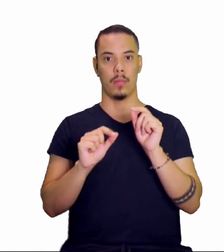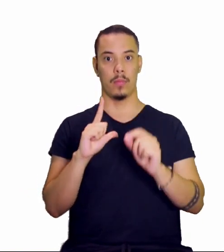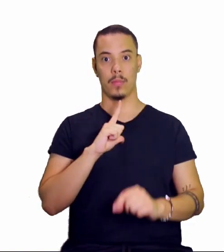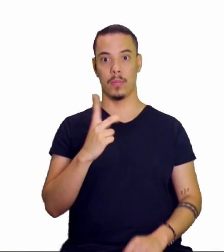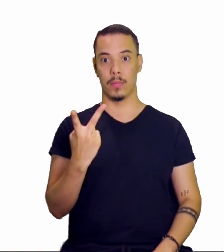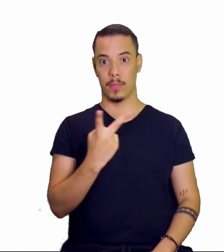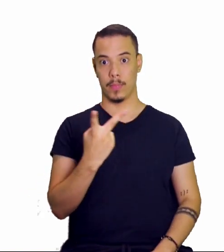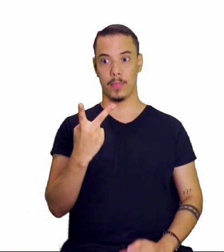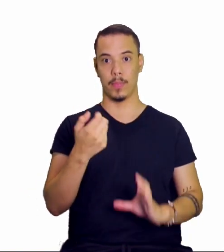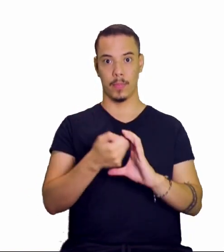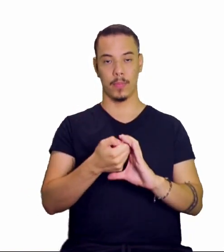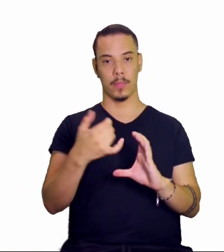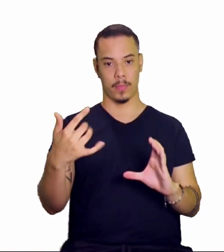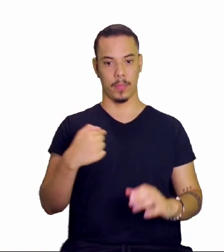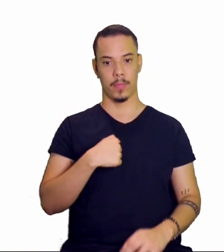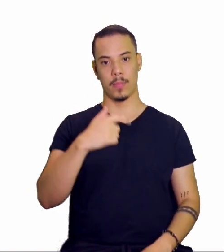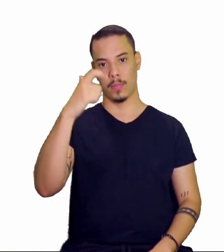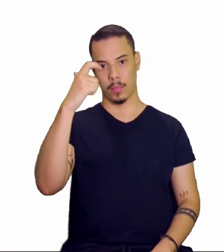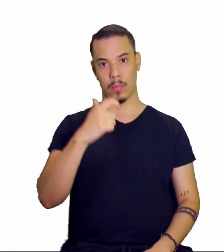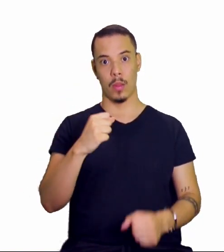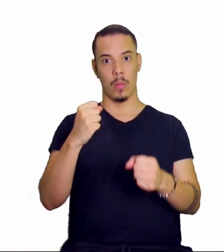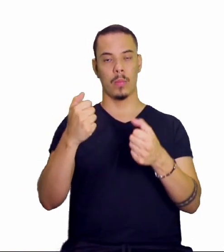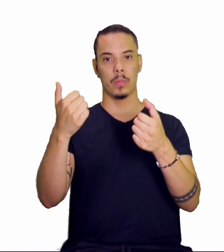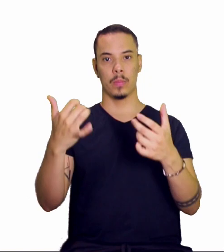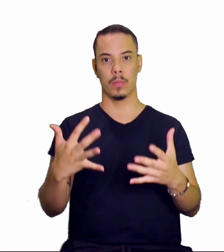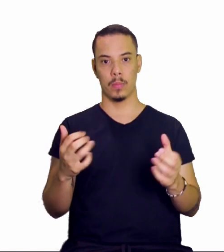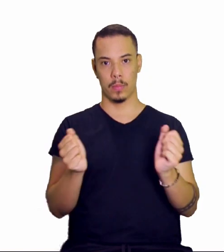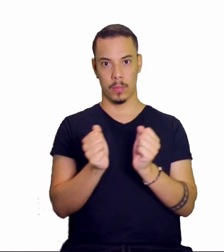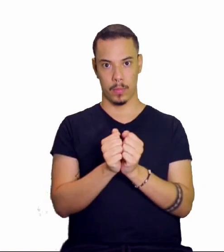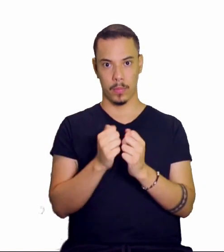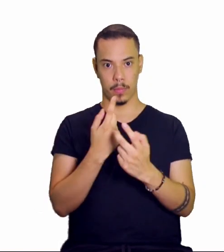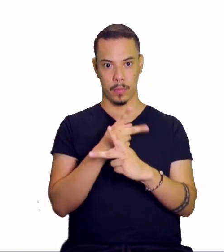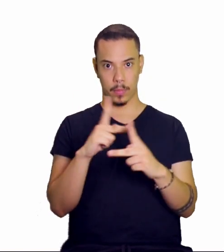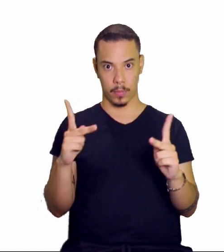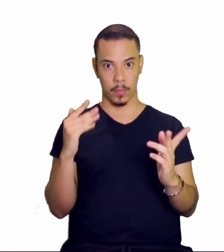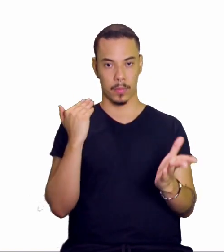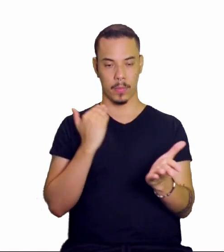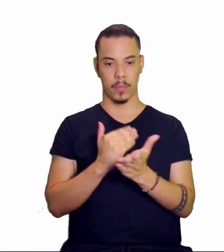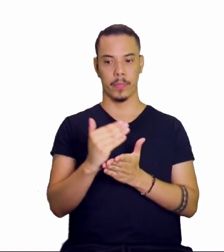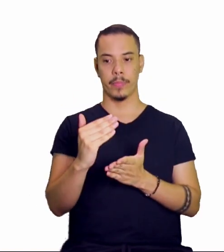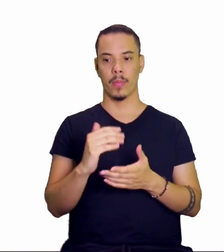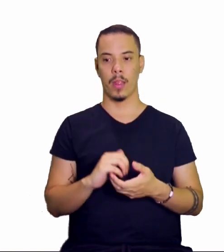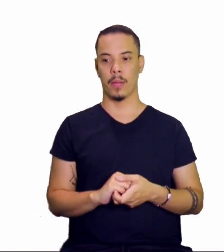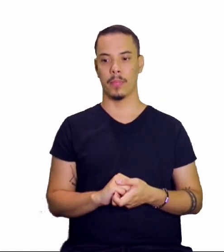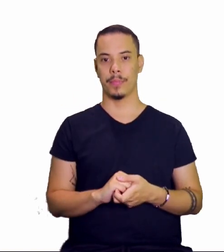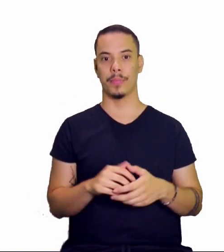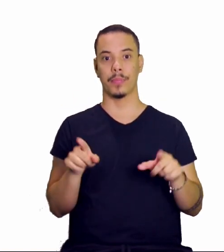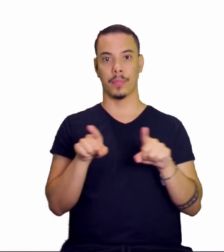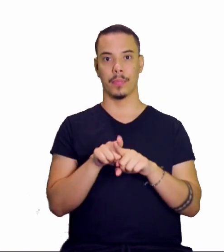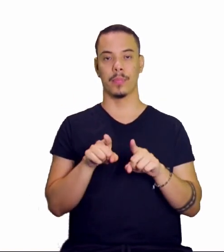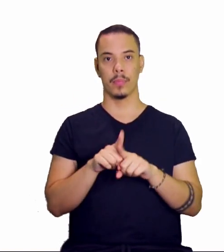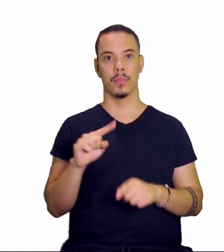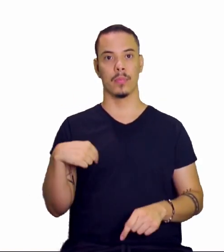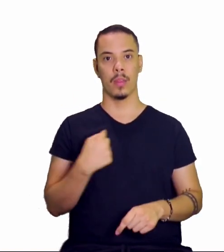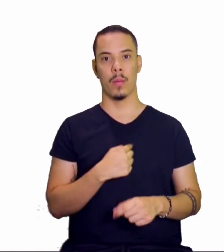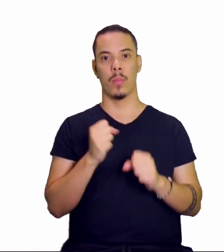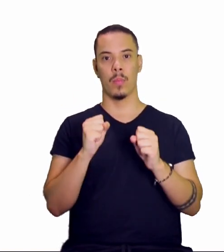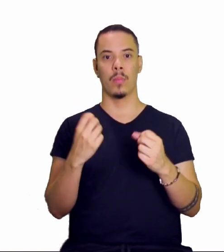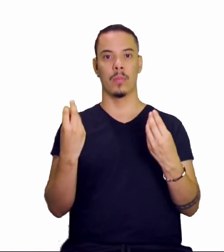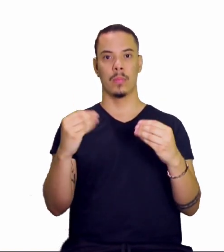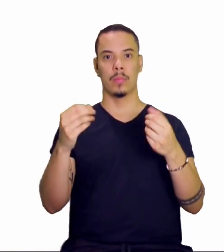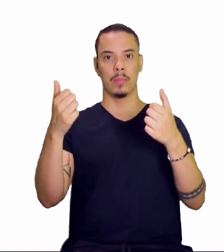duas características que eu e o professor vamos estar tratando com vocês. Vamos começar, olha só. Ali, pessoal, a gente começa com